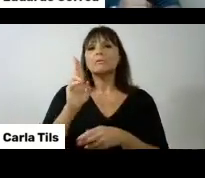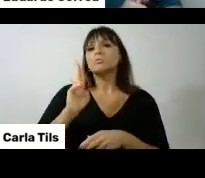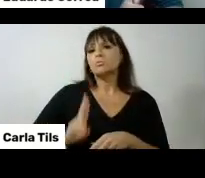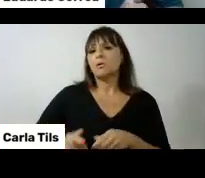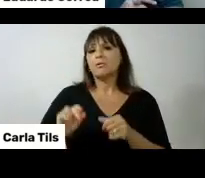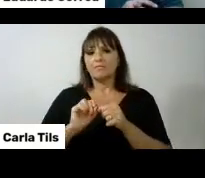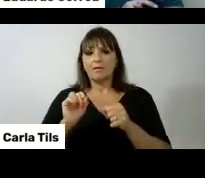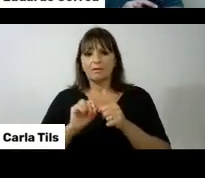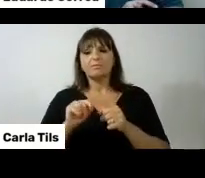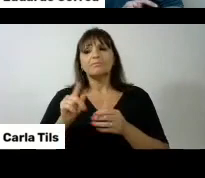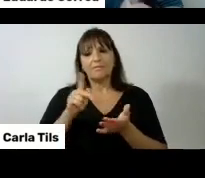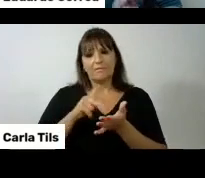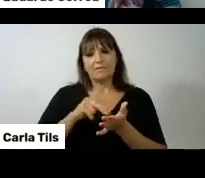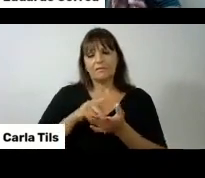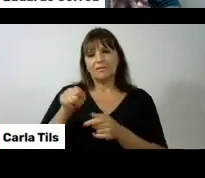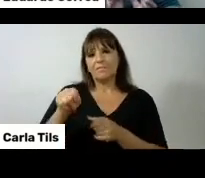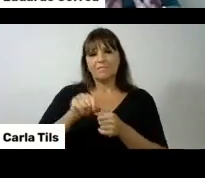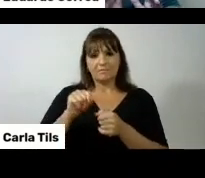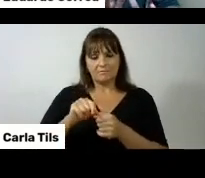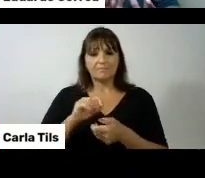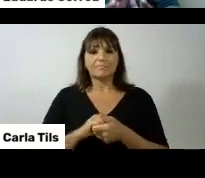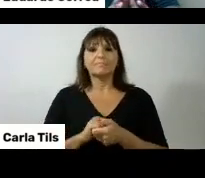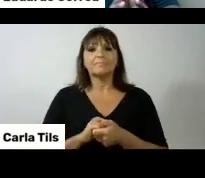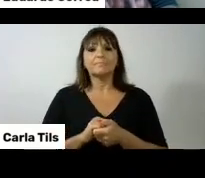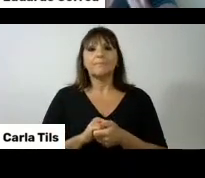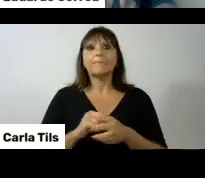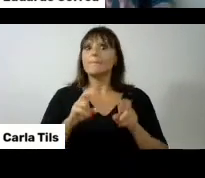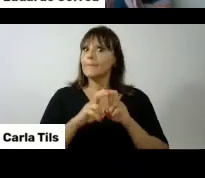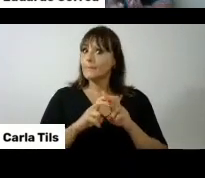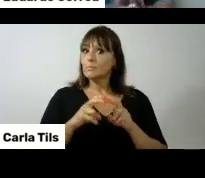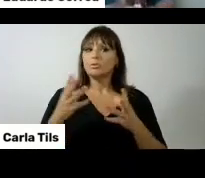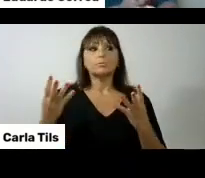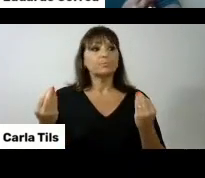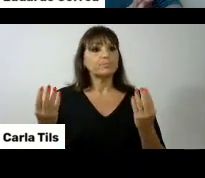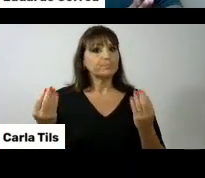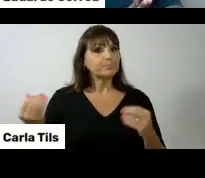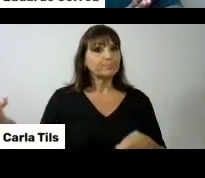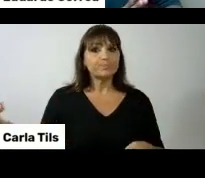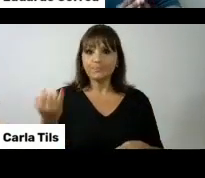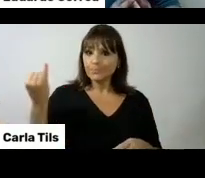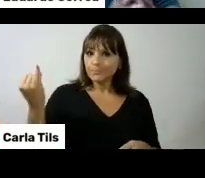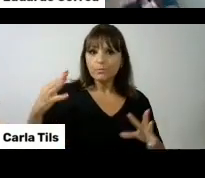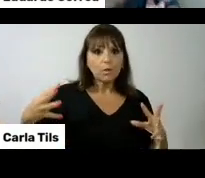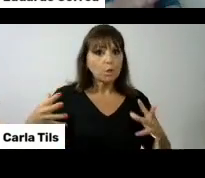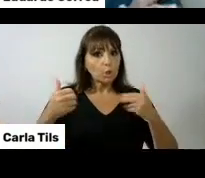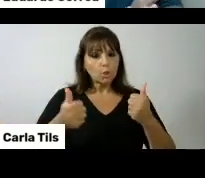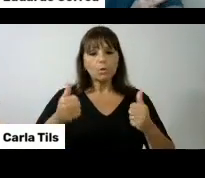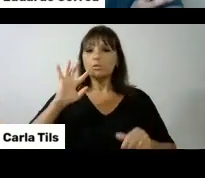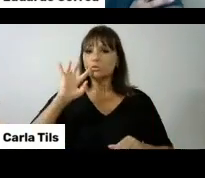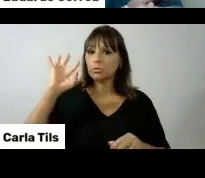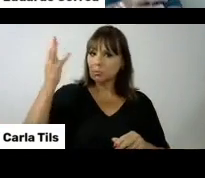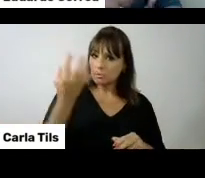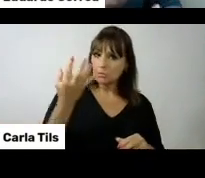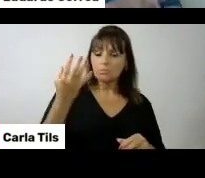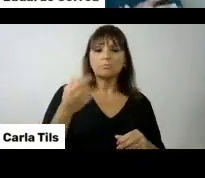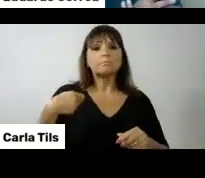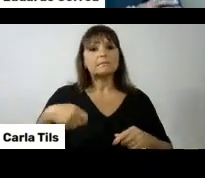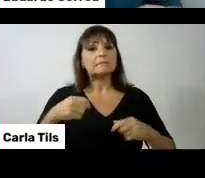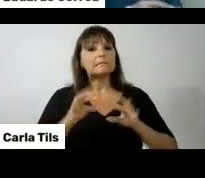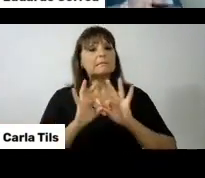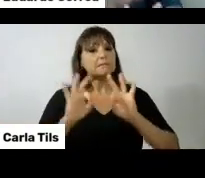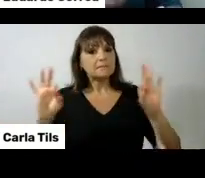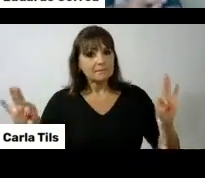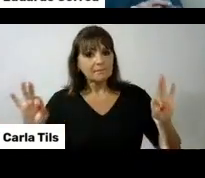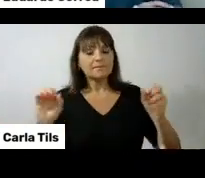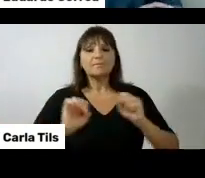ele vai fazer. É por isso que é muito importante que todas as nossas soluções elas sejam simples, elas sejam